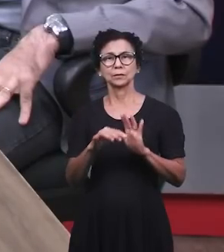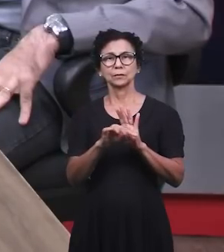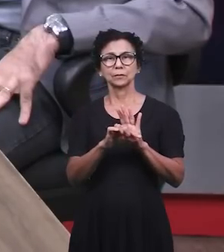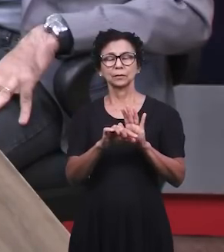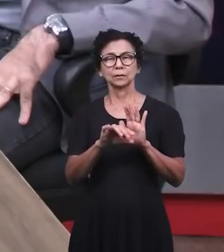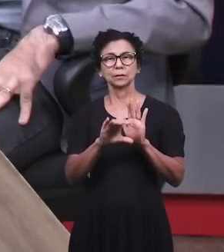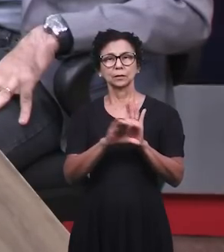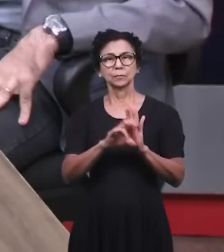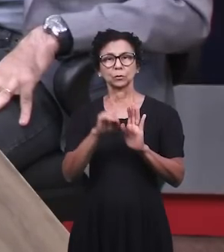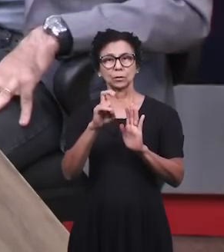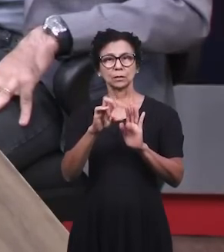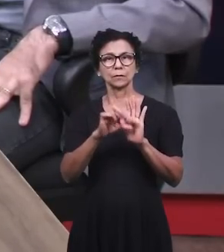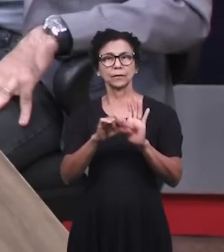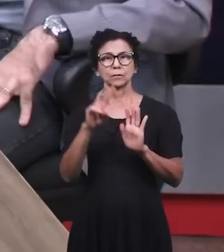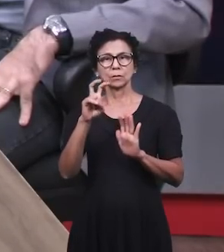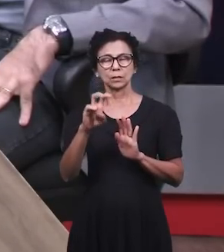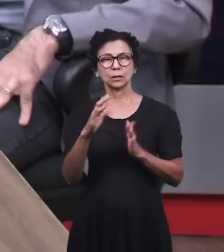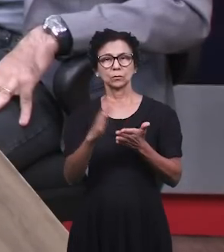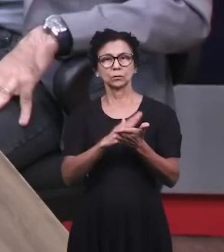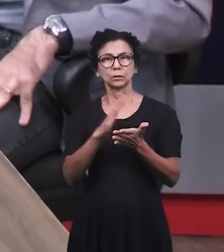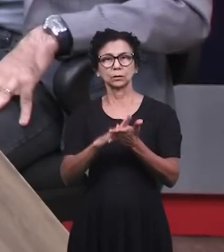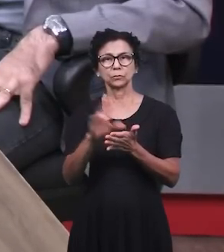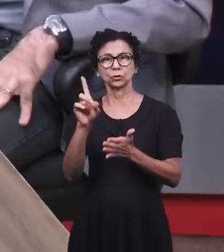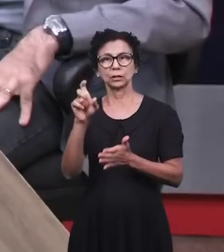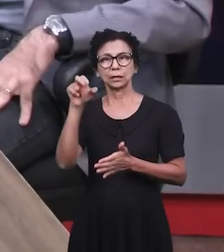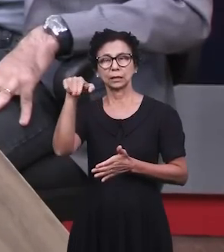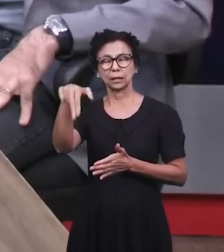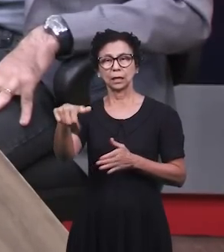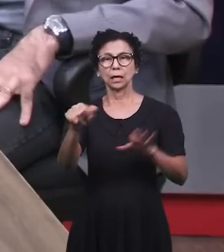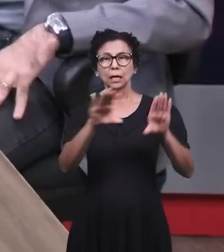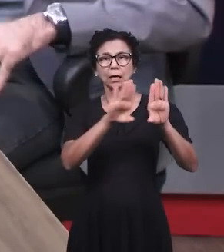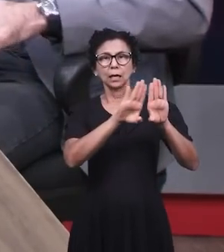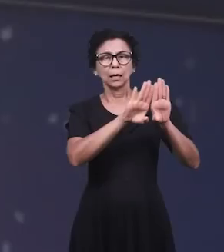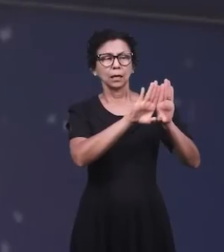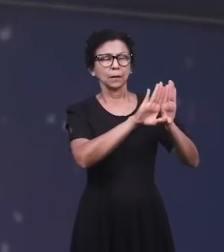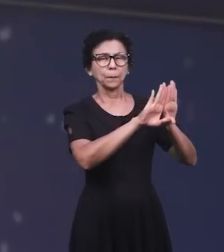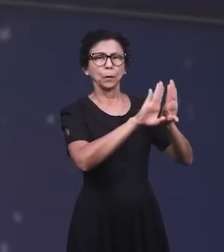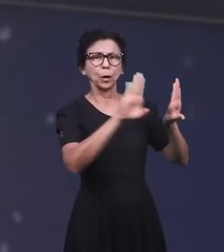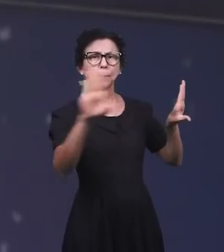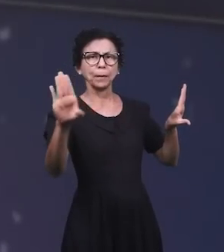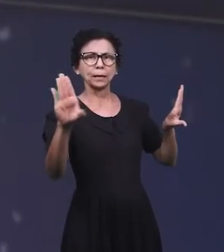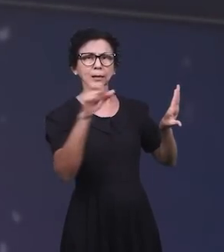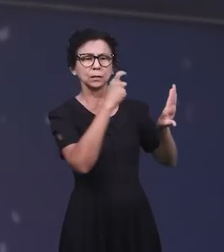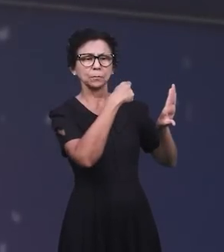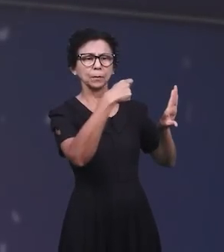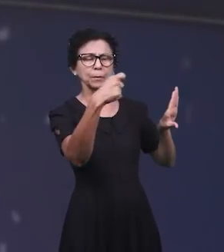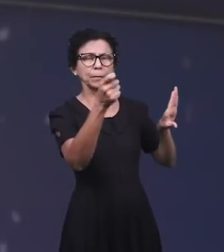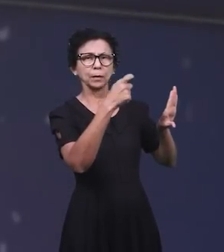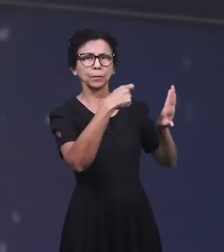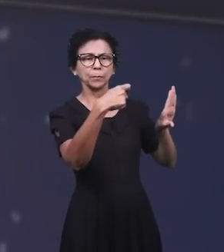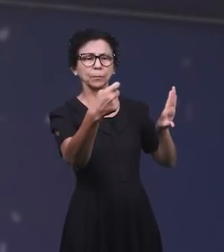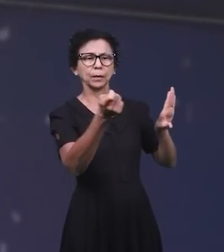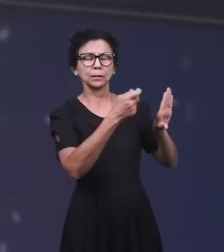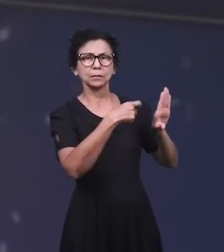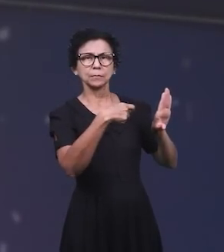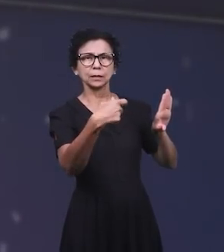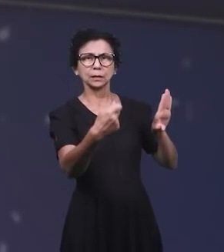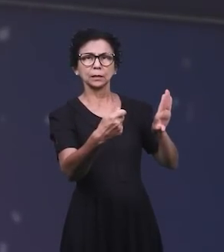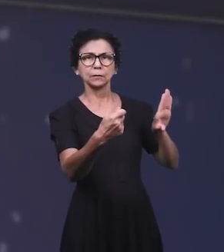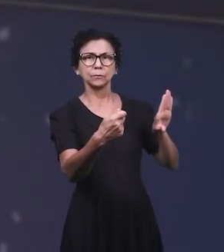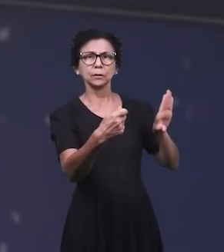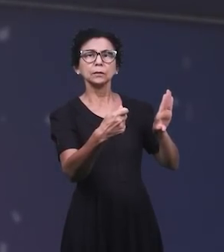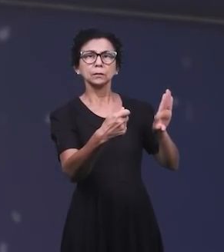verso 5. Na mesma hora apareceram uns dedos de mão de homem, escreviam defronte do castiçal, na estucada parede do Palácio